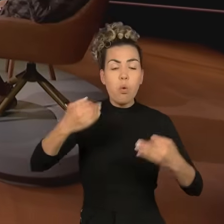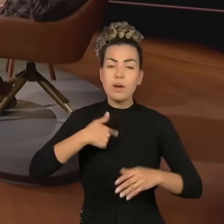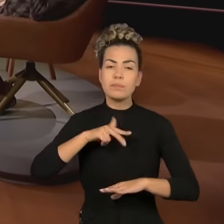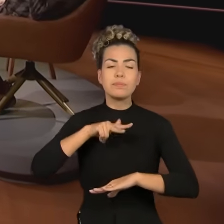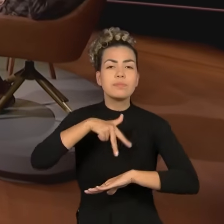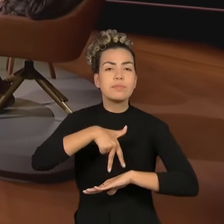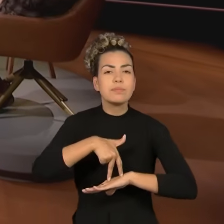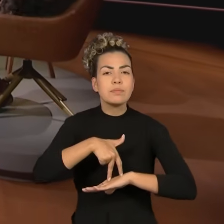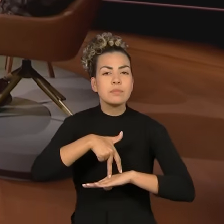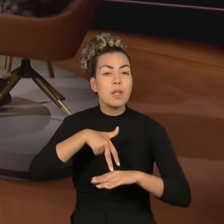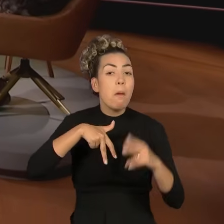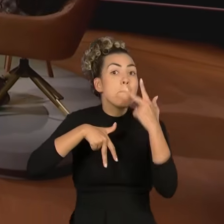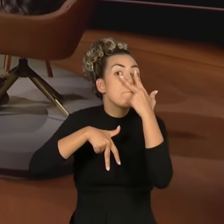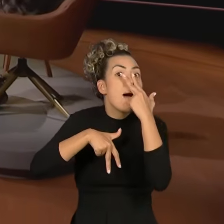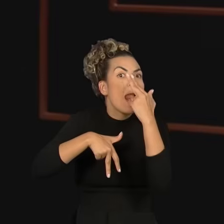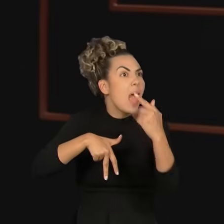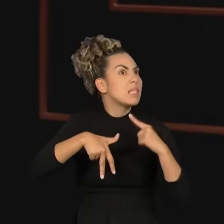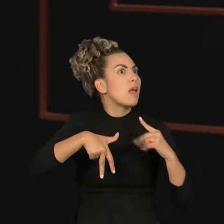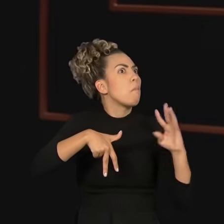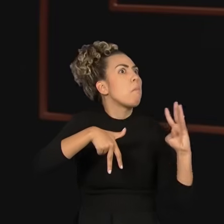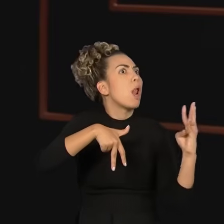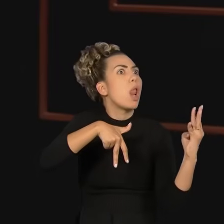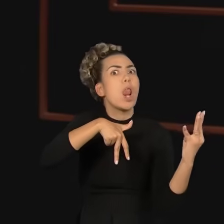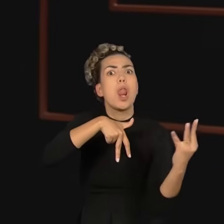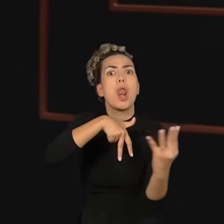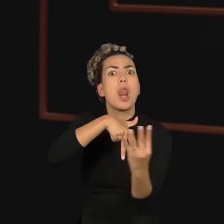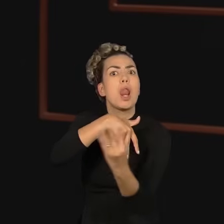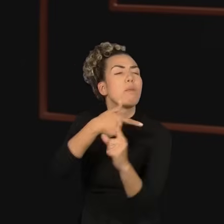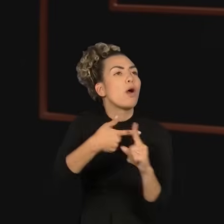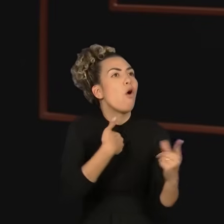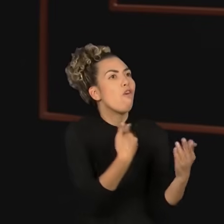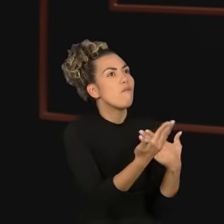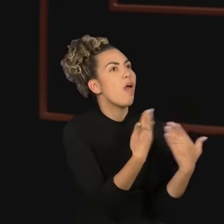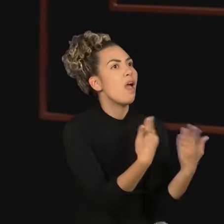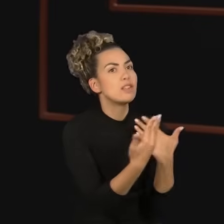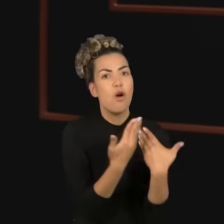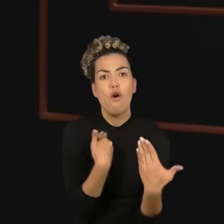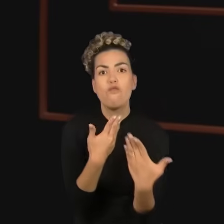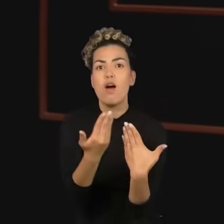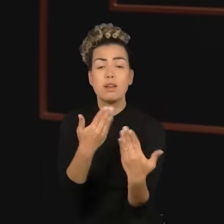entendeu? E ela conversa com aqui, com lá.